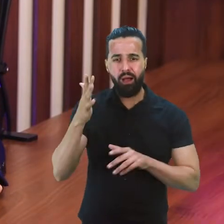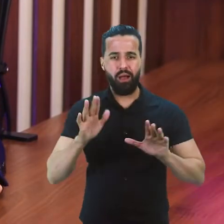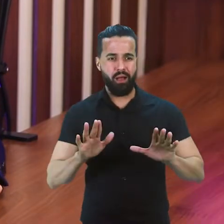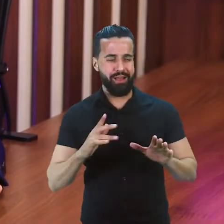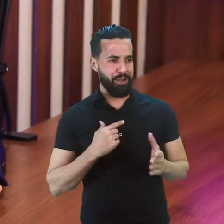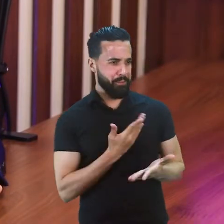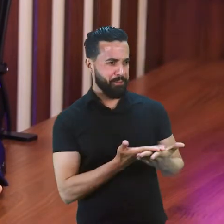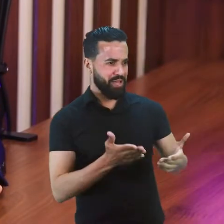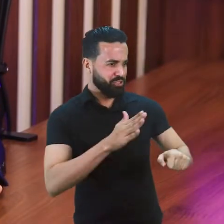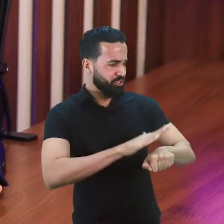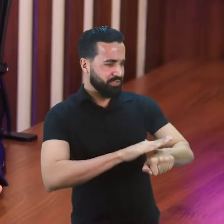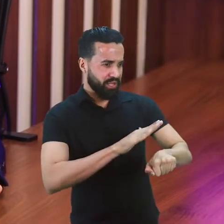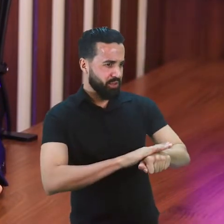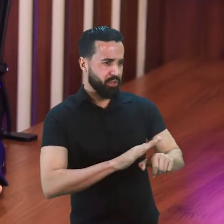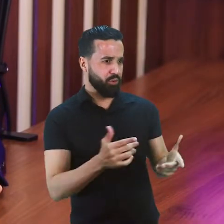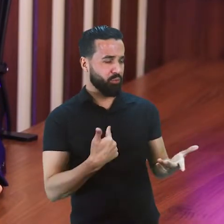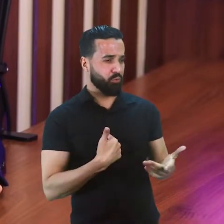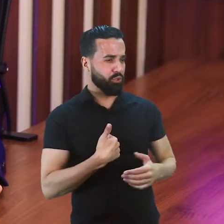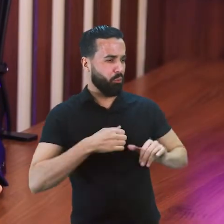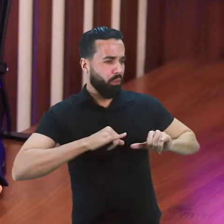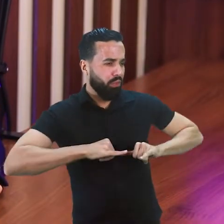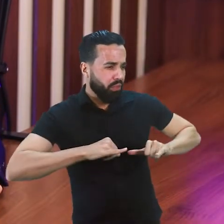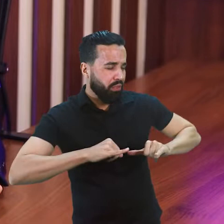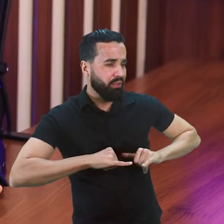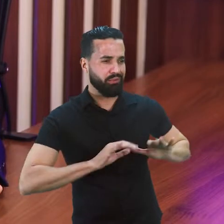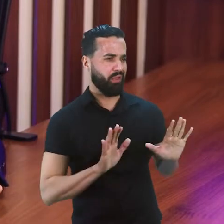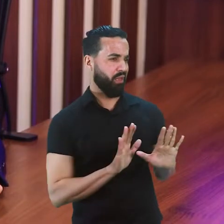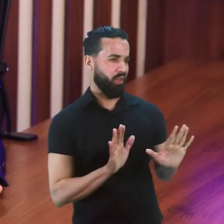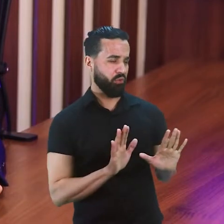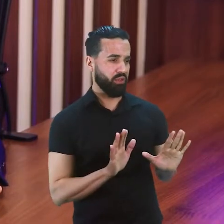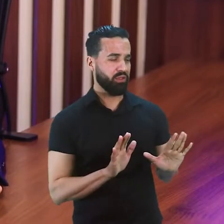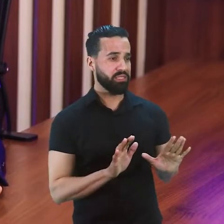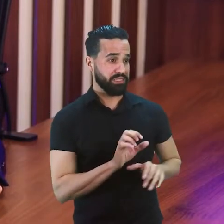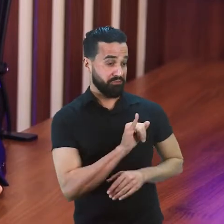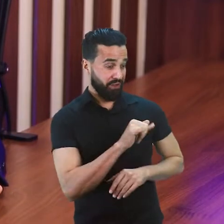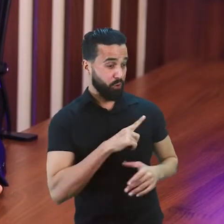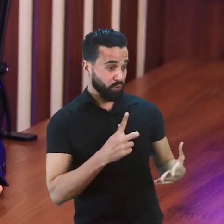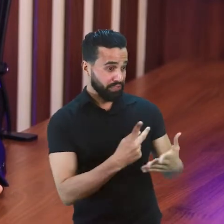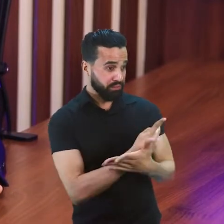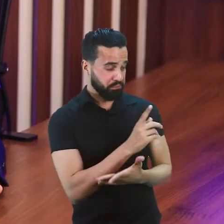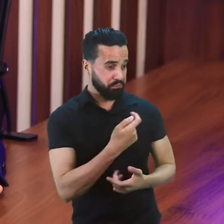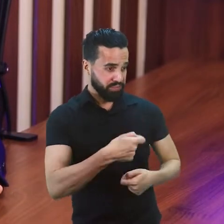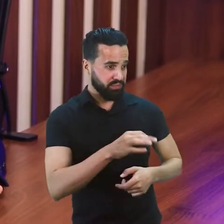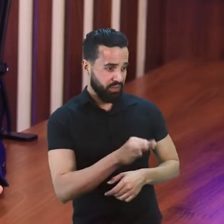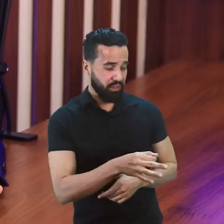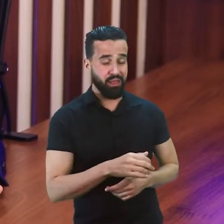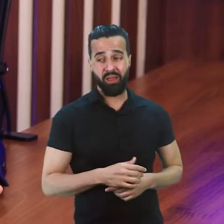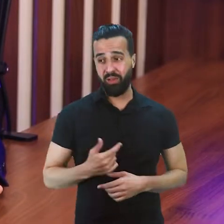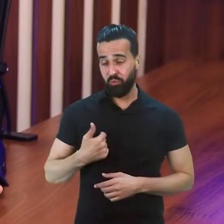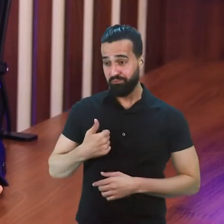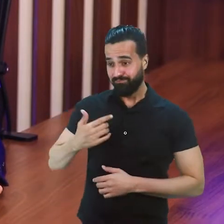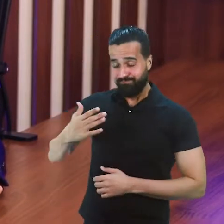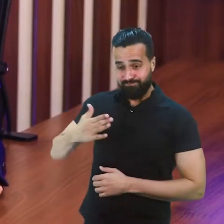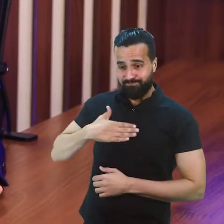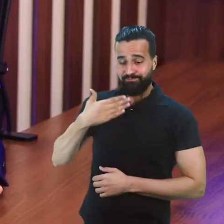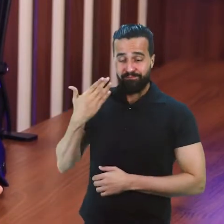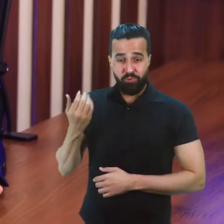muito tempo chorando sobre o leite derramado. Não, Se tem que ser, vai ser. Me deu um baque, né? Mas assim,